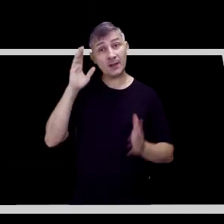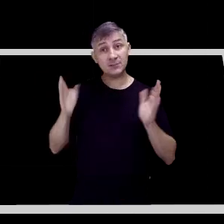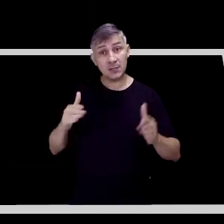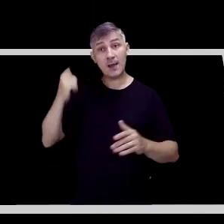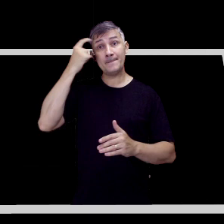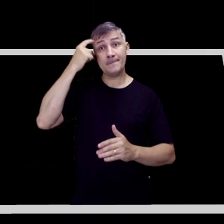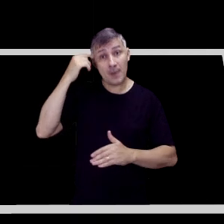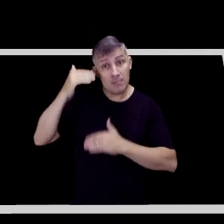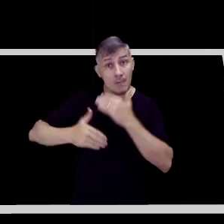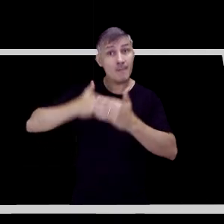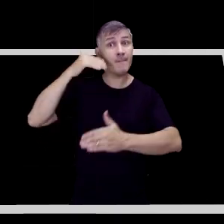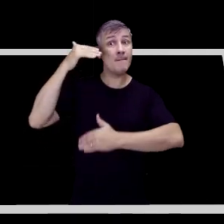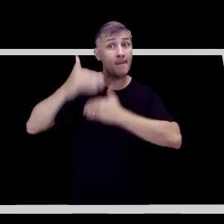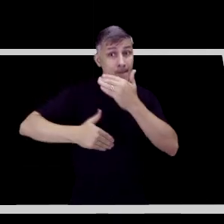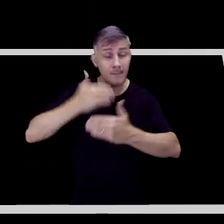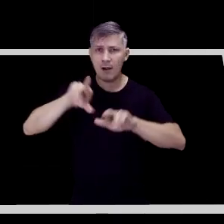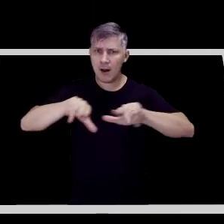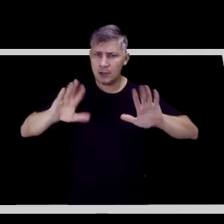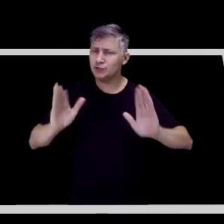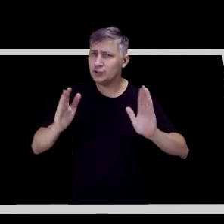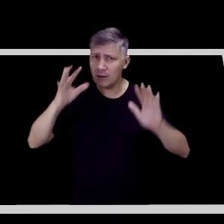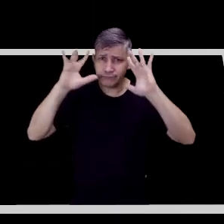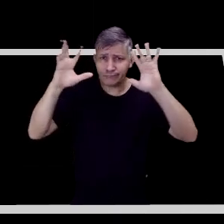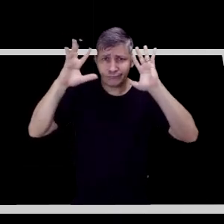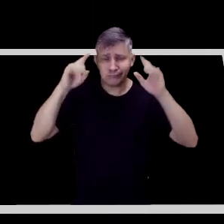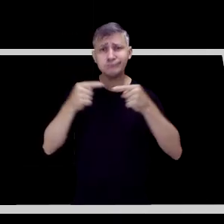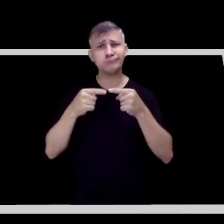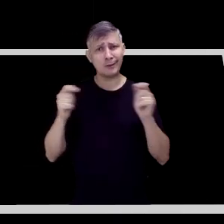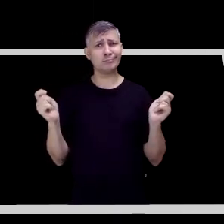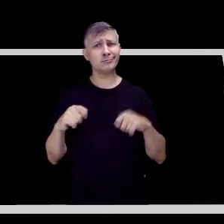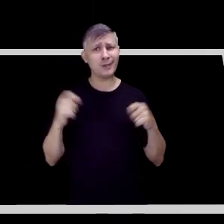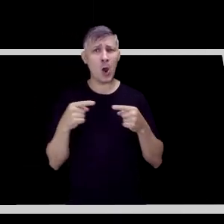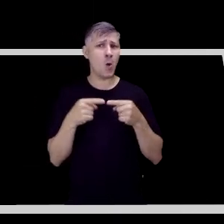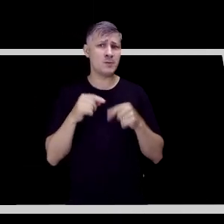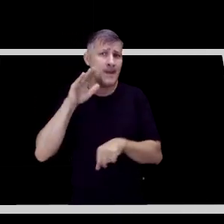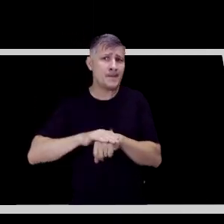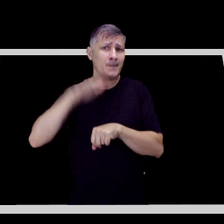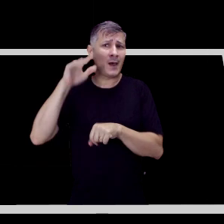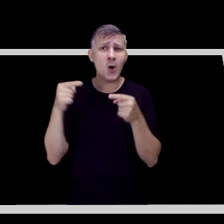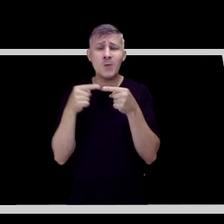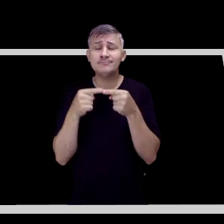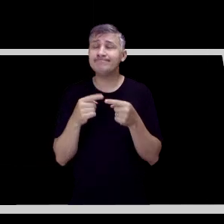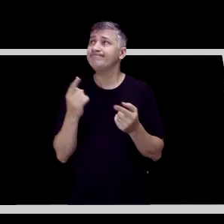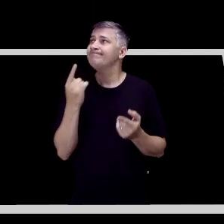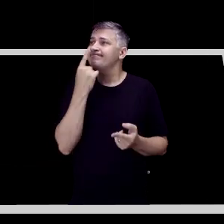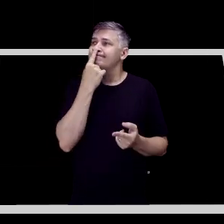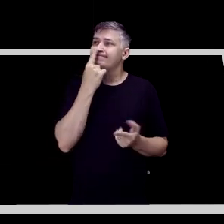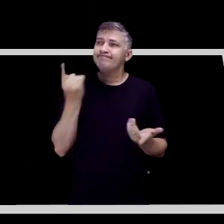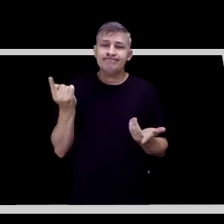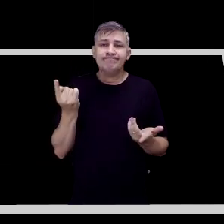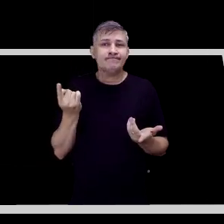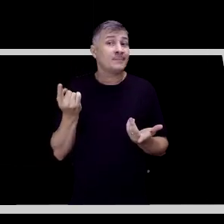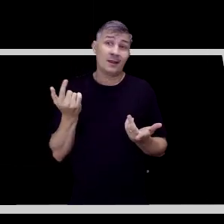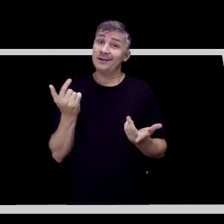a gente vem pensando há mais tempo, não? E que talvez seja a que mais esteja,